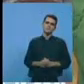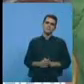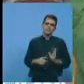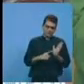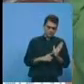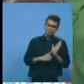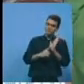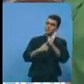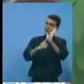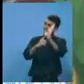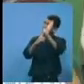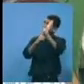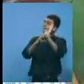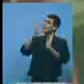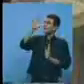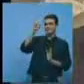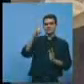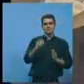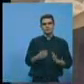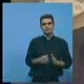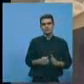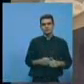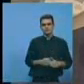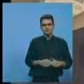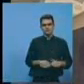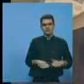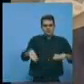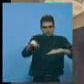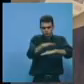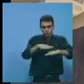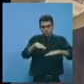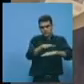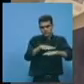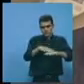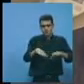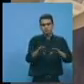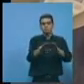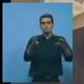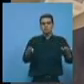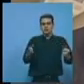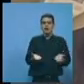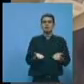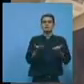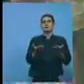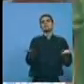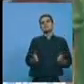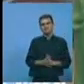vinho, para que fosse transformado pelo Senhor. Que área da minha vida